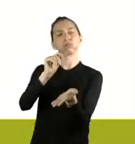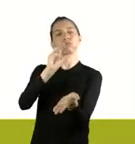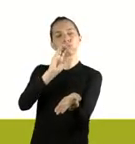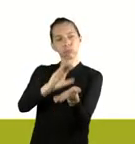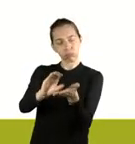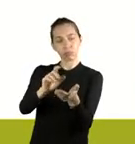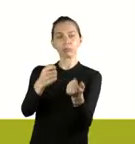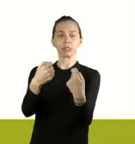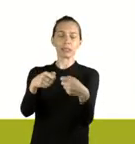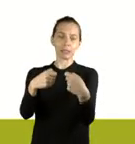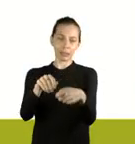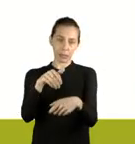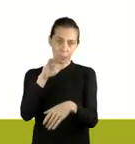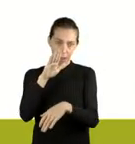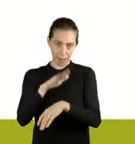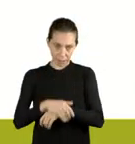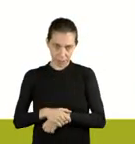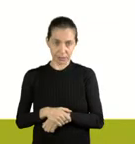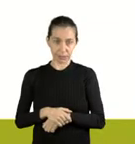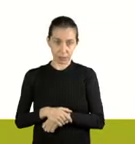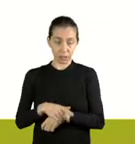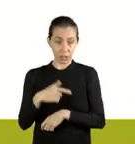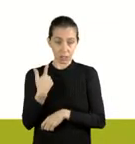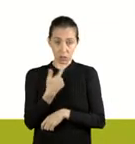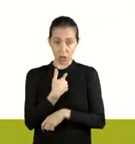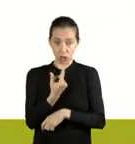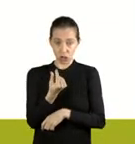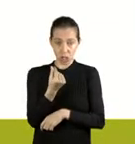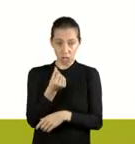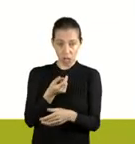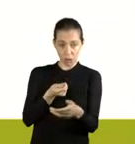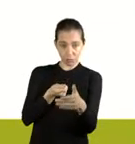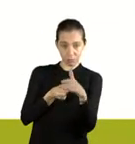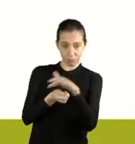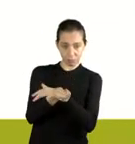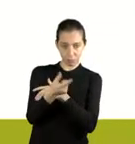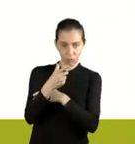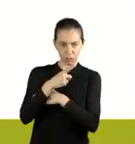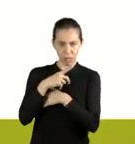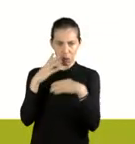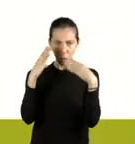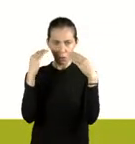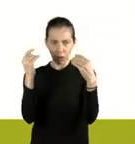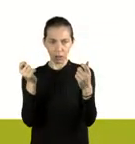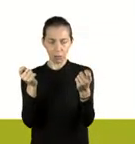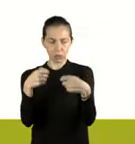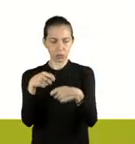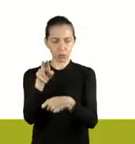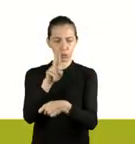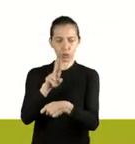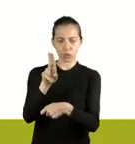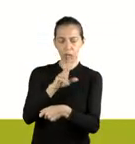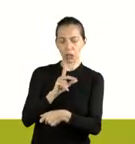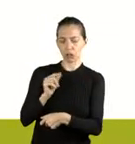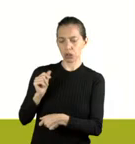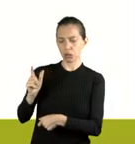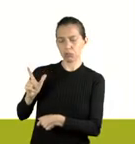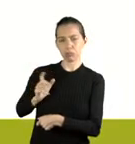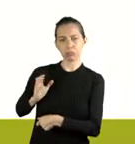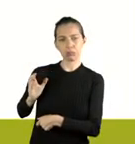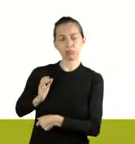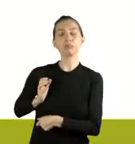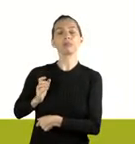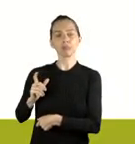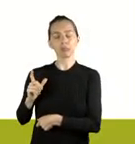mês uma quantidade de dinheiro que você se sinta confortável, que caiba no seu orçamento, é algo que